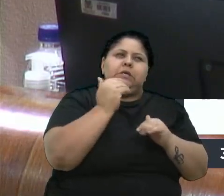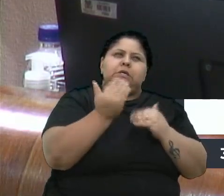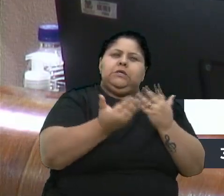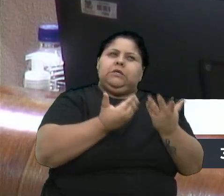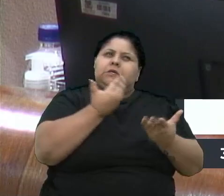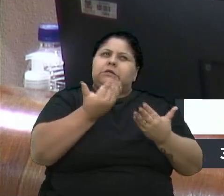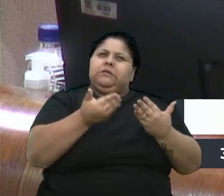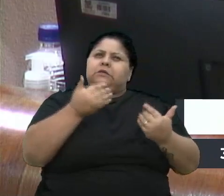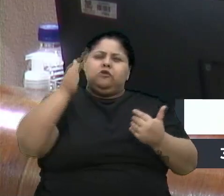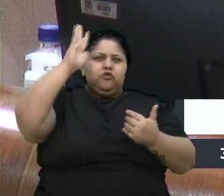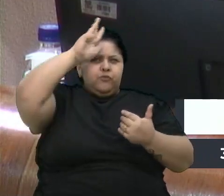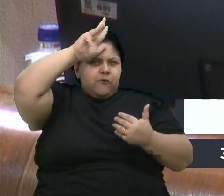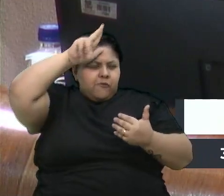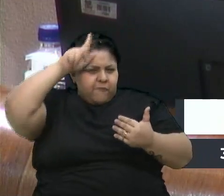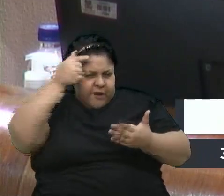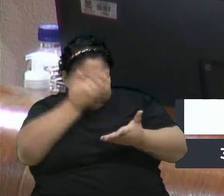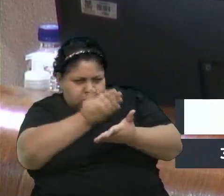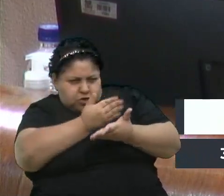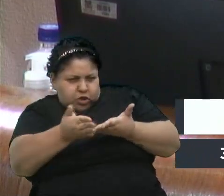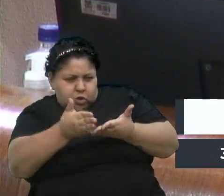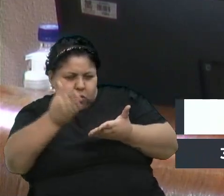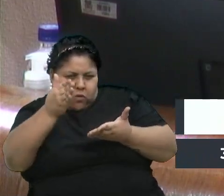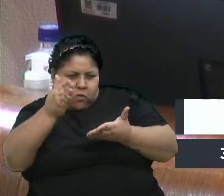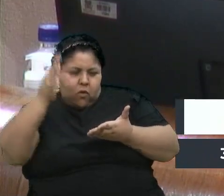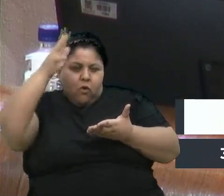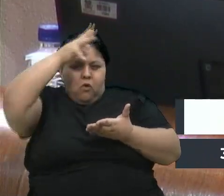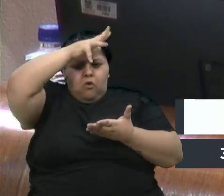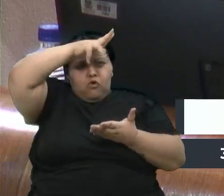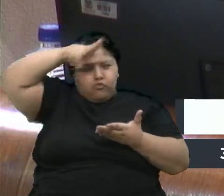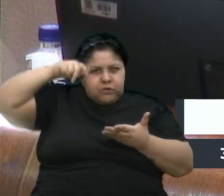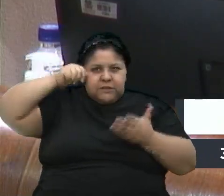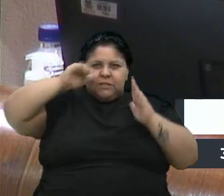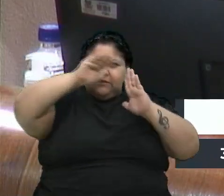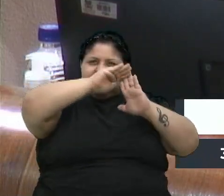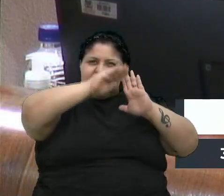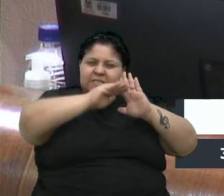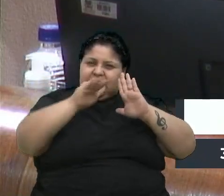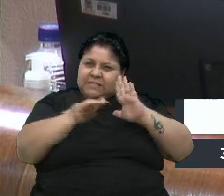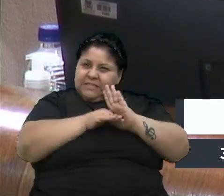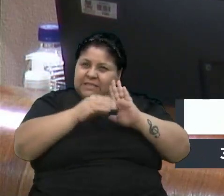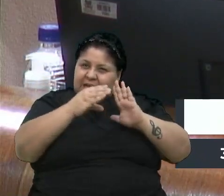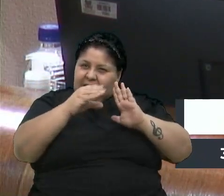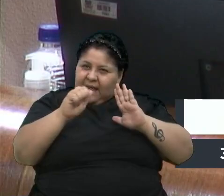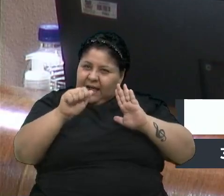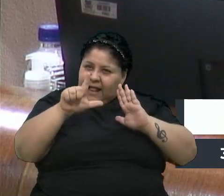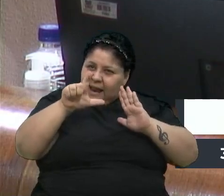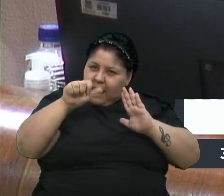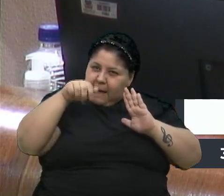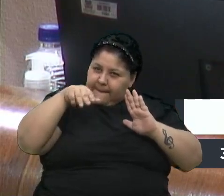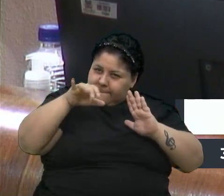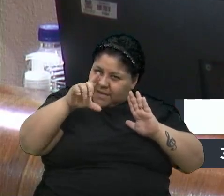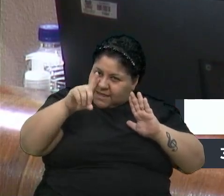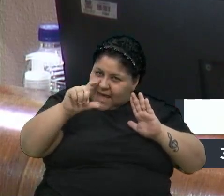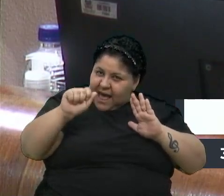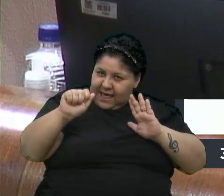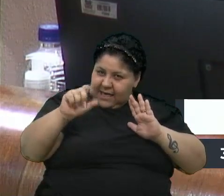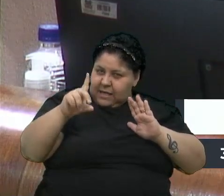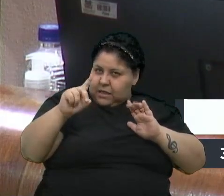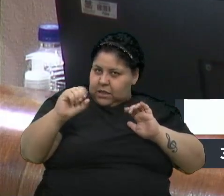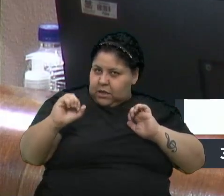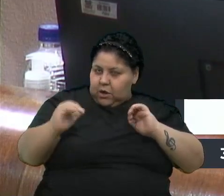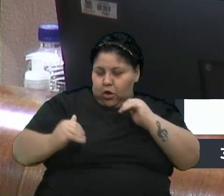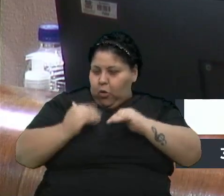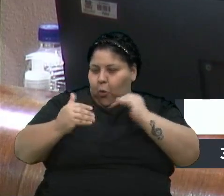município da lista da calamidade, quando era o mínimo que a gente deveria fazer, né? Não querer ocupar